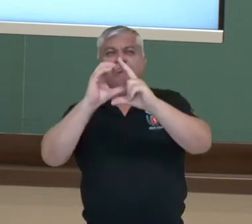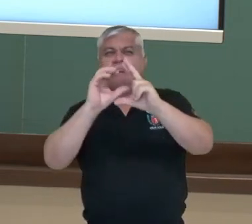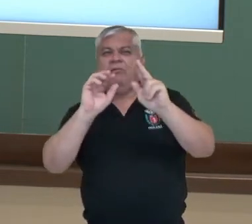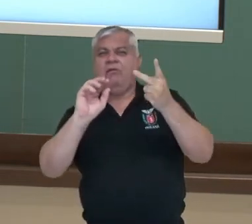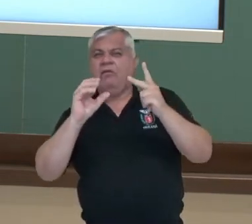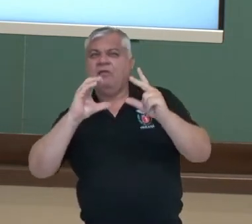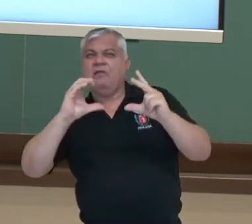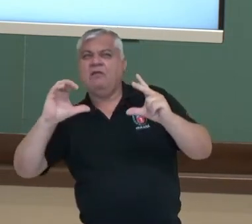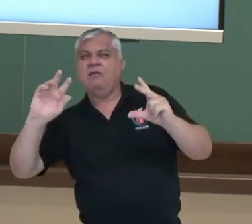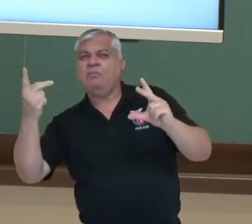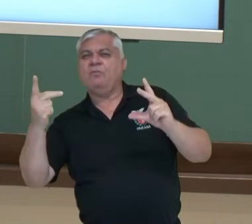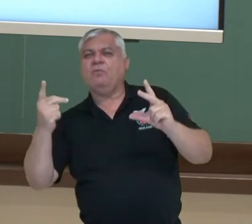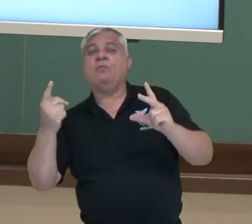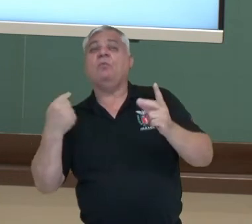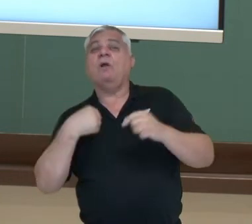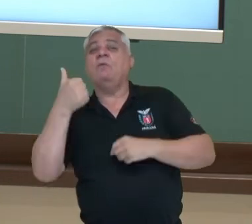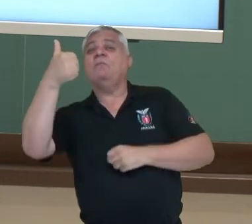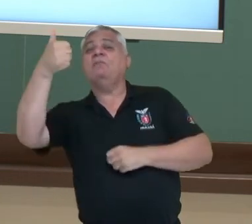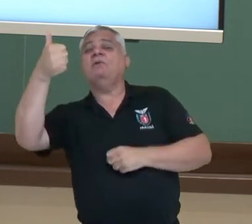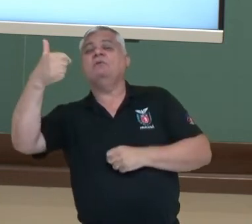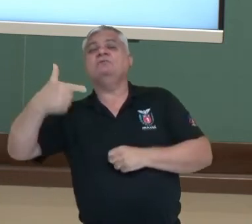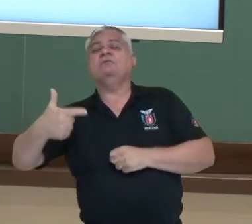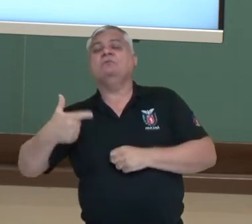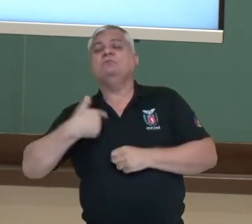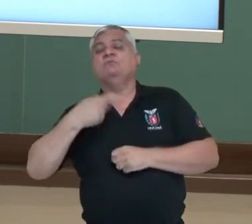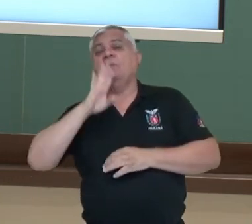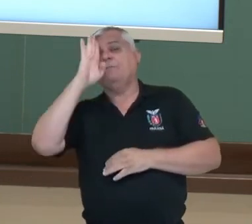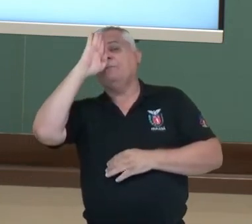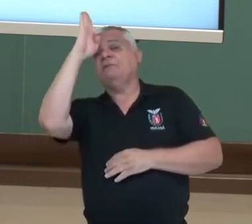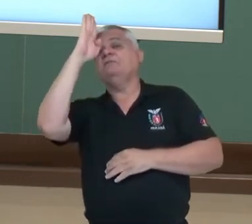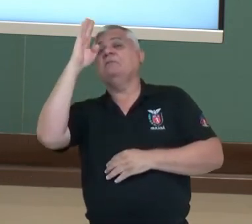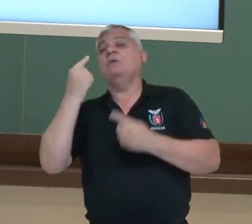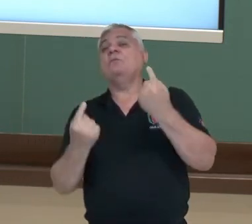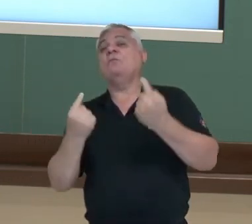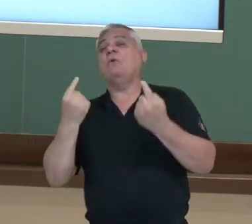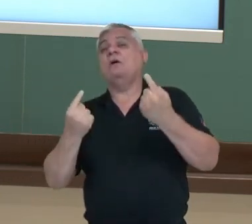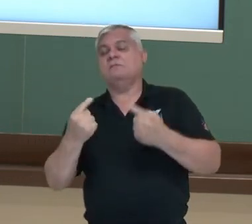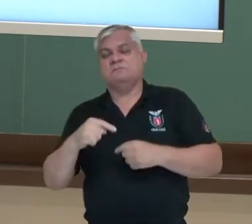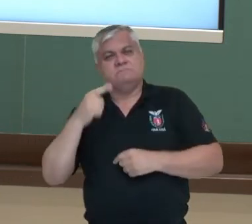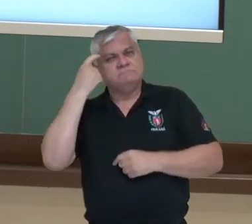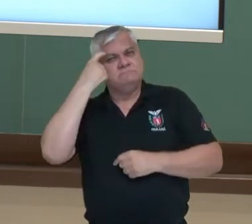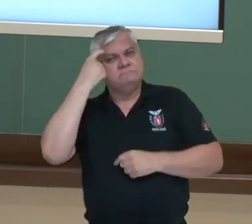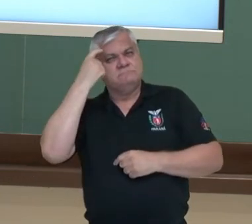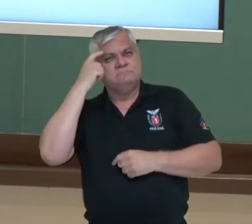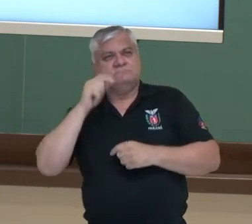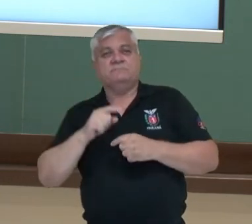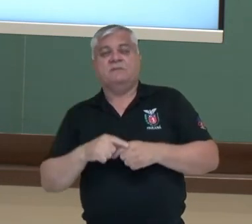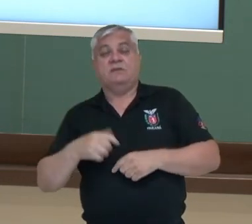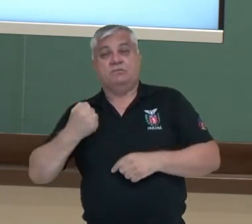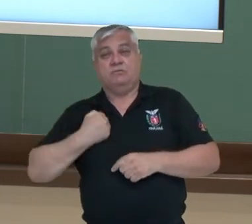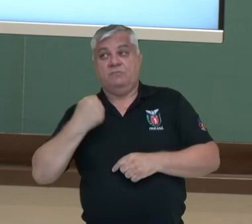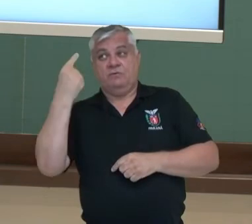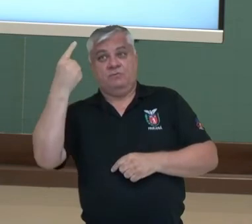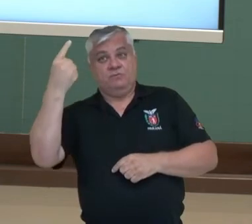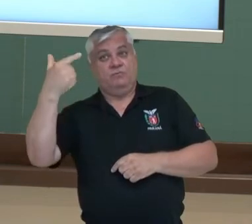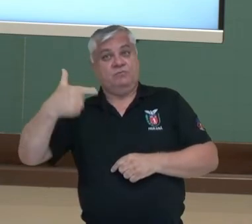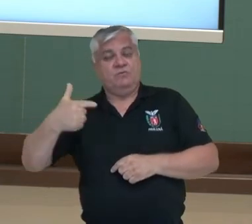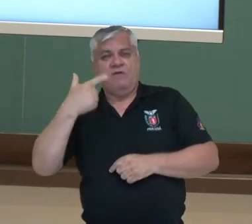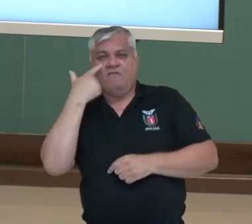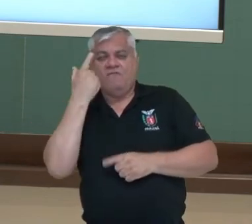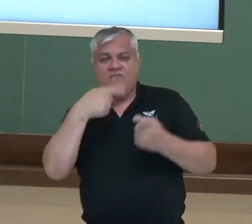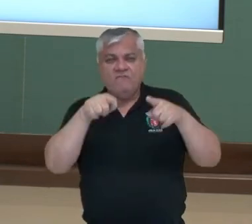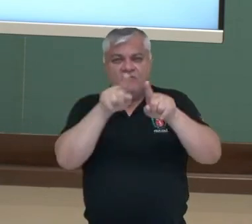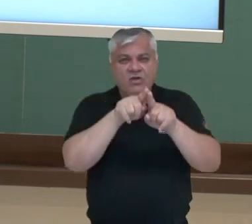ser majoritário, este ou este. Pense, retoma